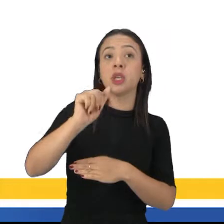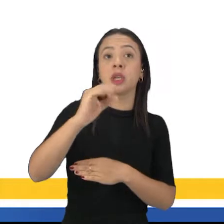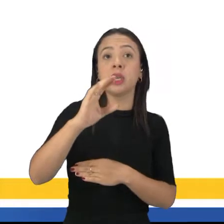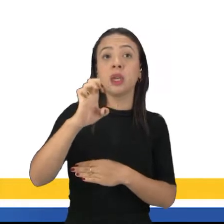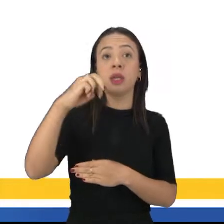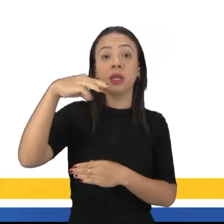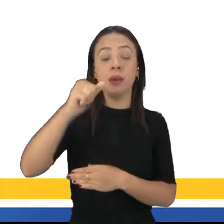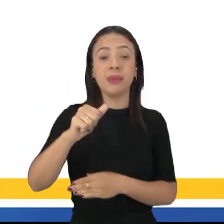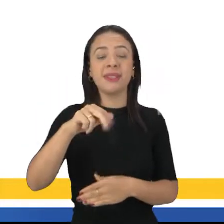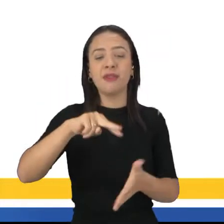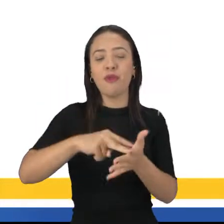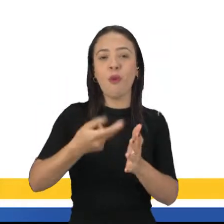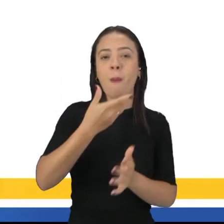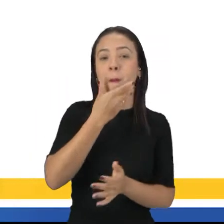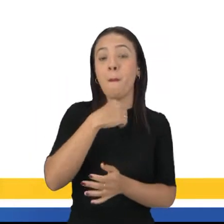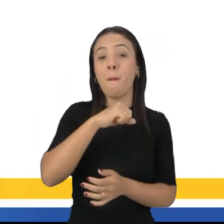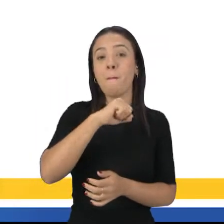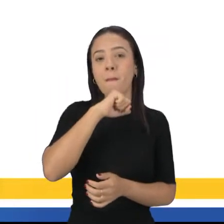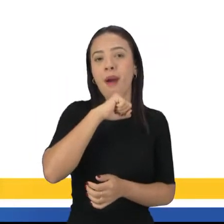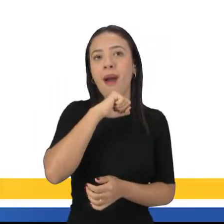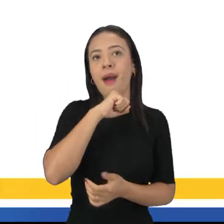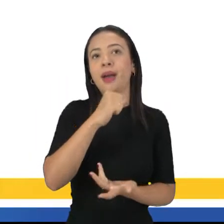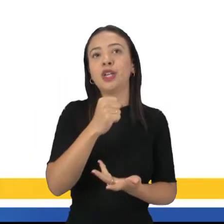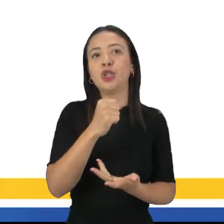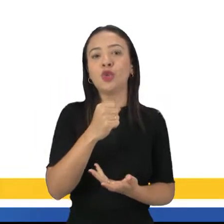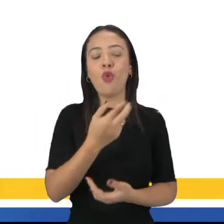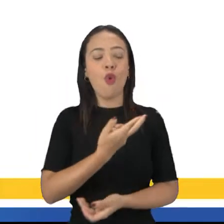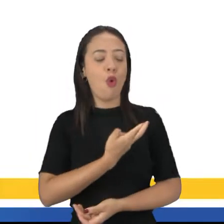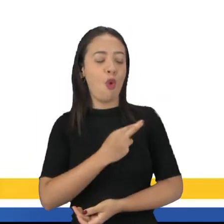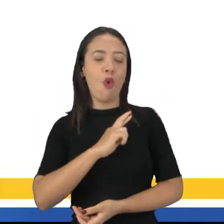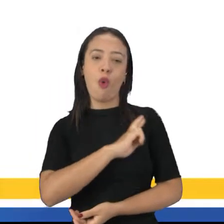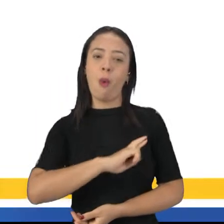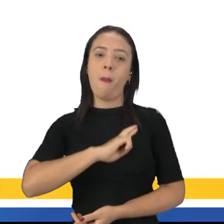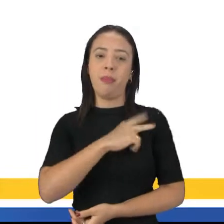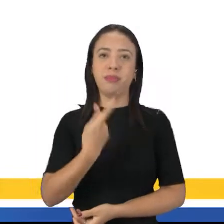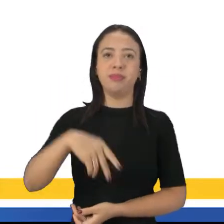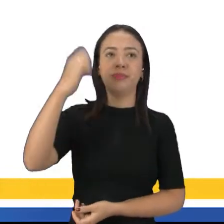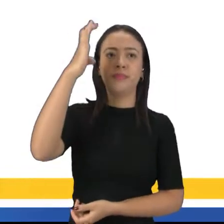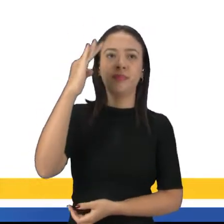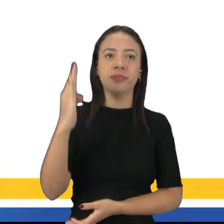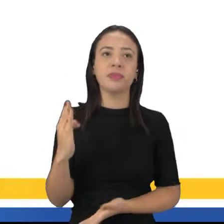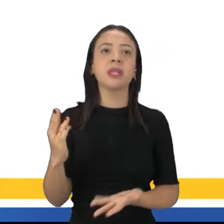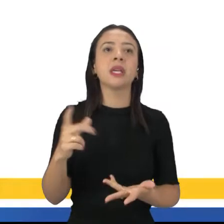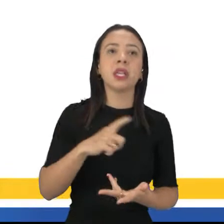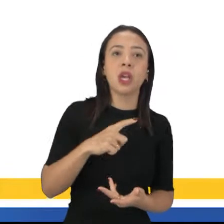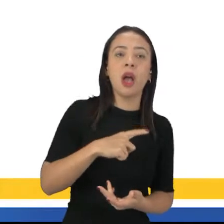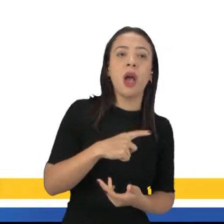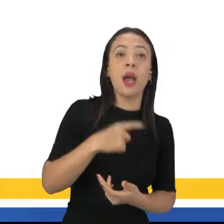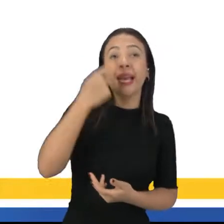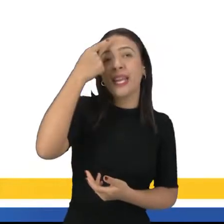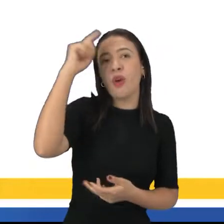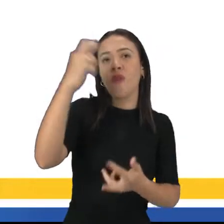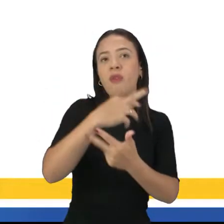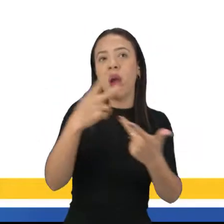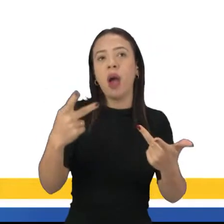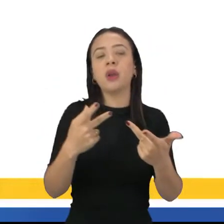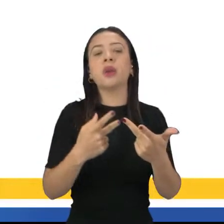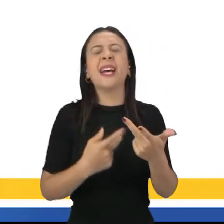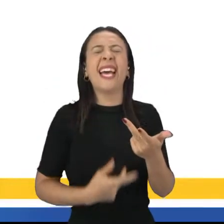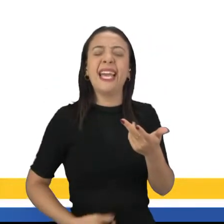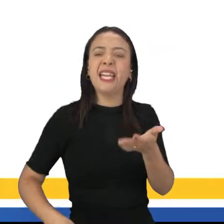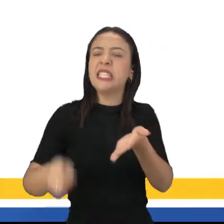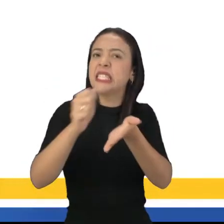do romance do Brasil. Além de criar clássicos da literatura brasileira com temas nativistas, indianistas